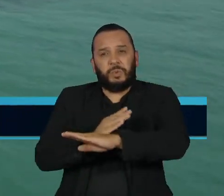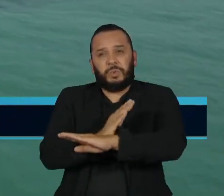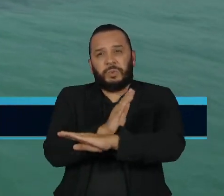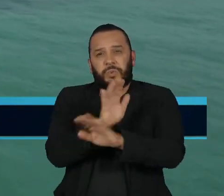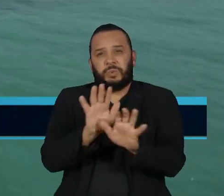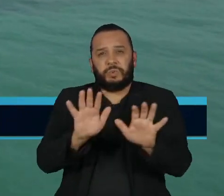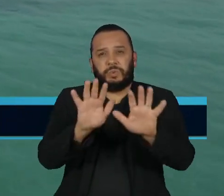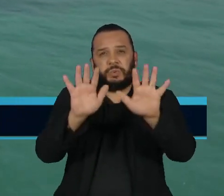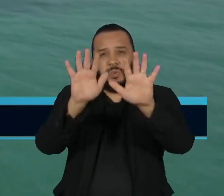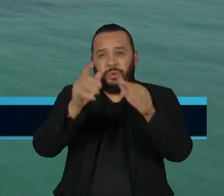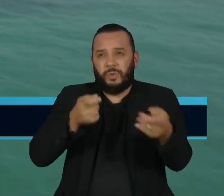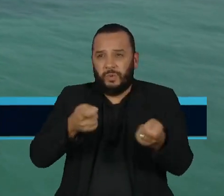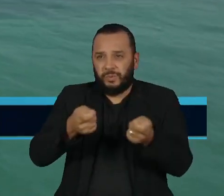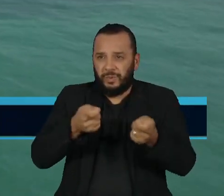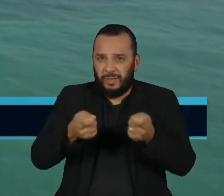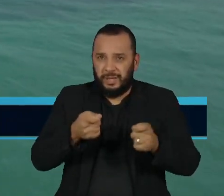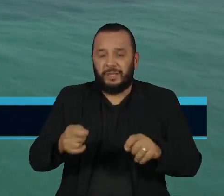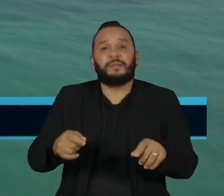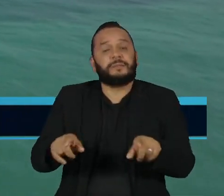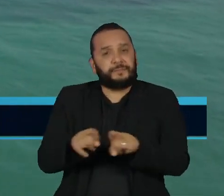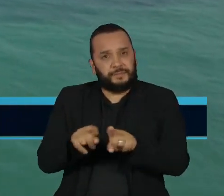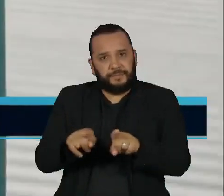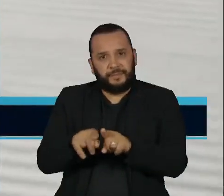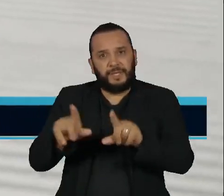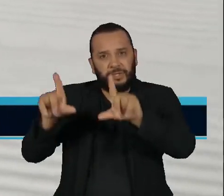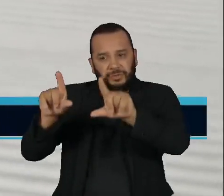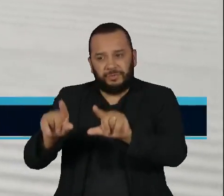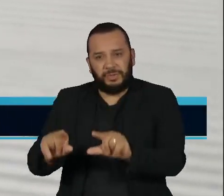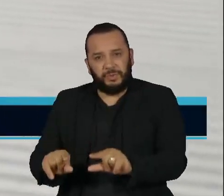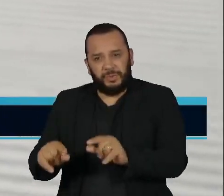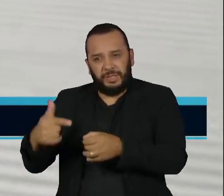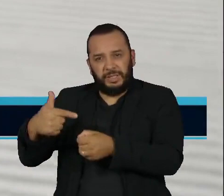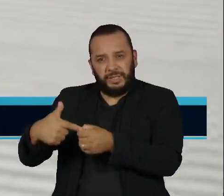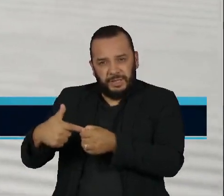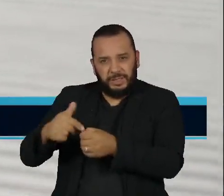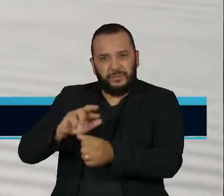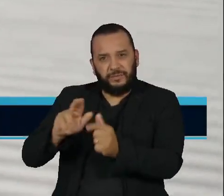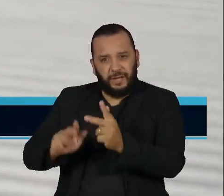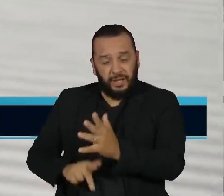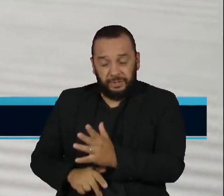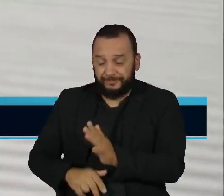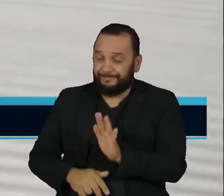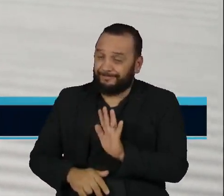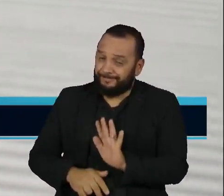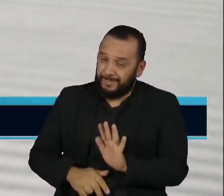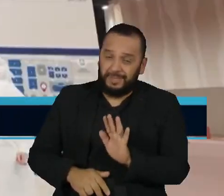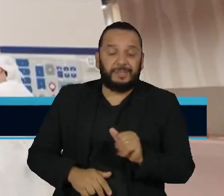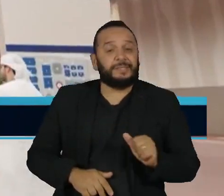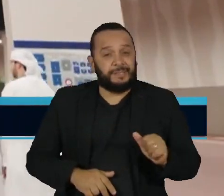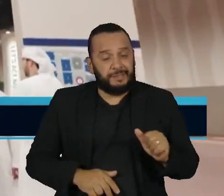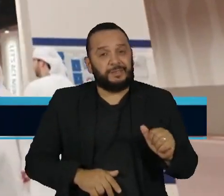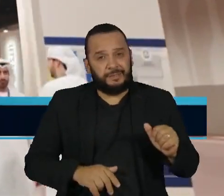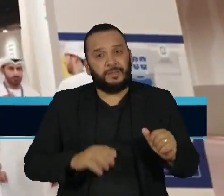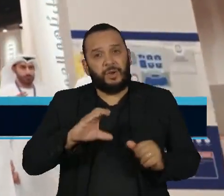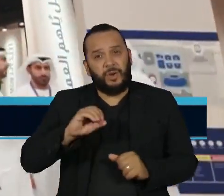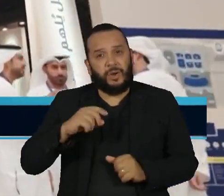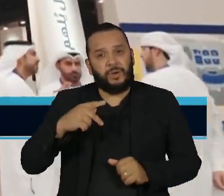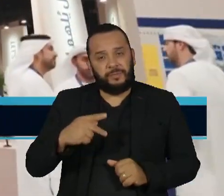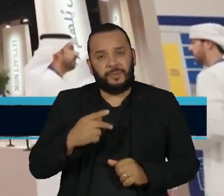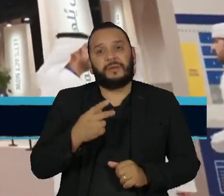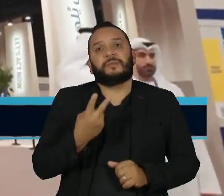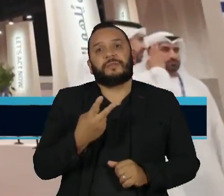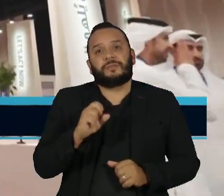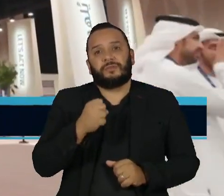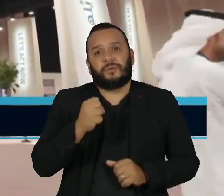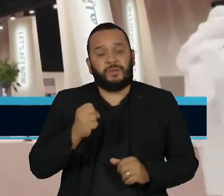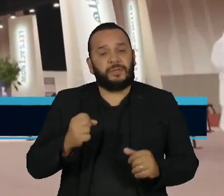partir da diminuição do uso de combustíveis fósseis, as expectativas mundiais para a COP28 giram em torno da criação